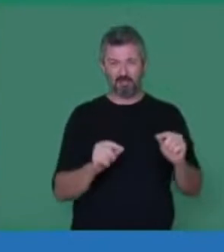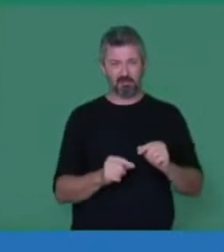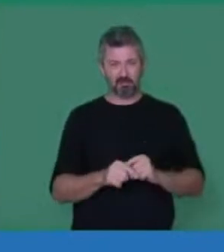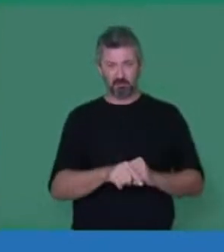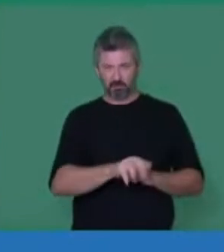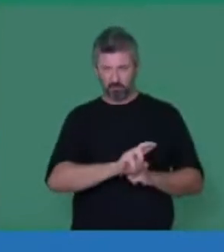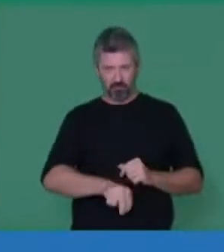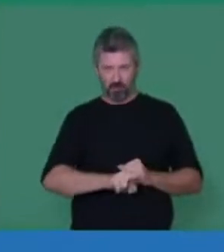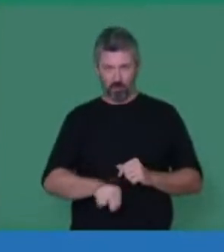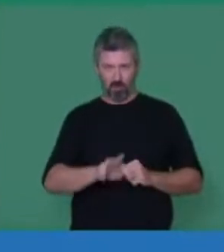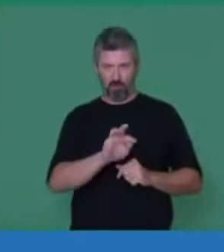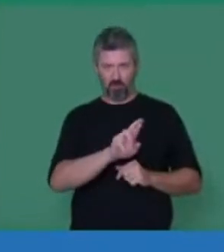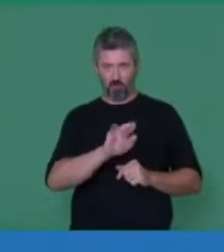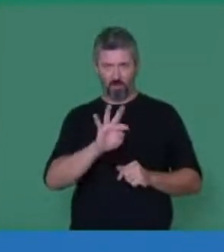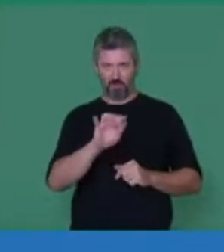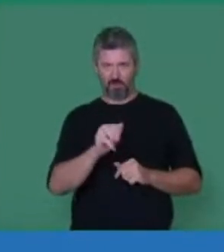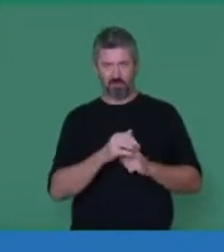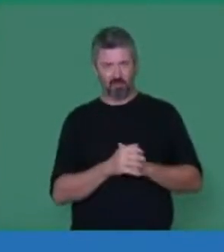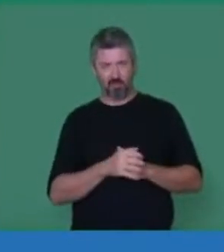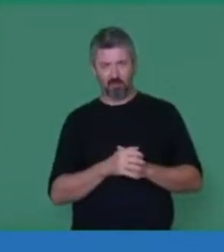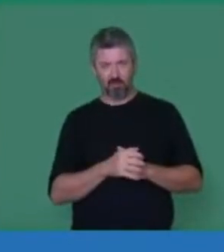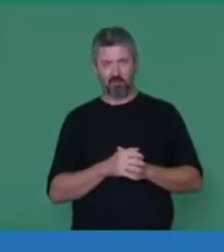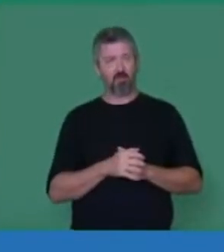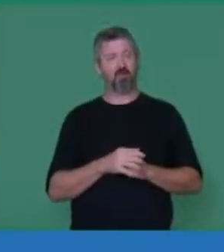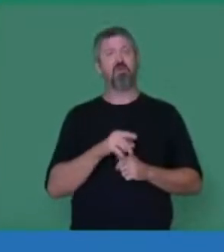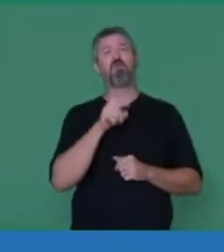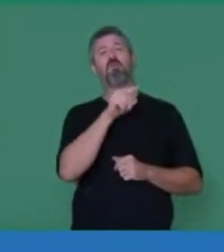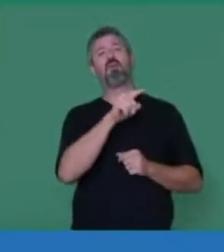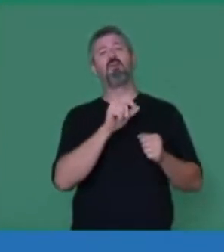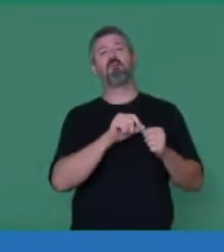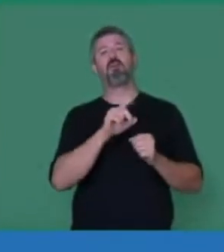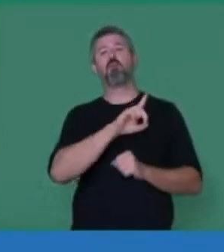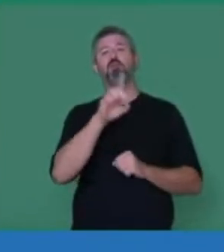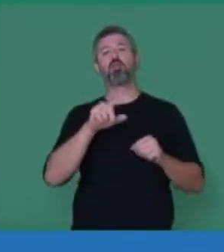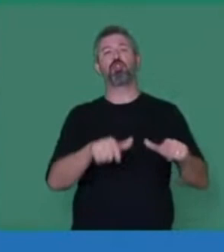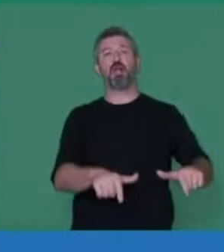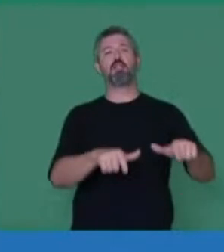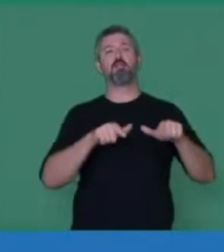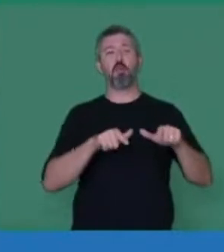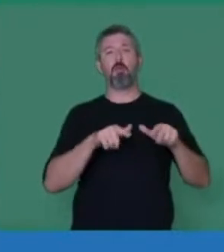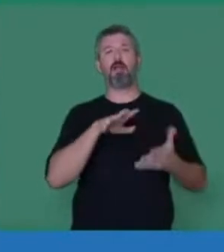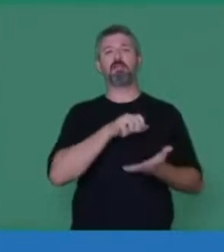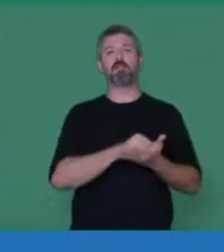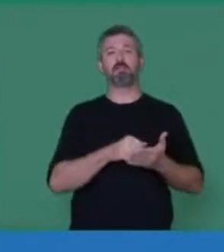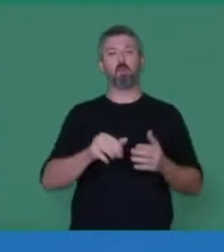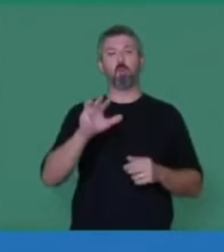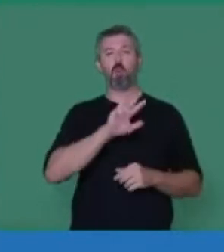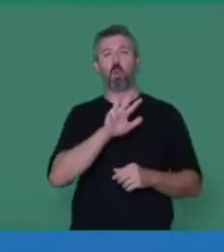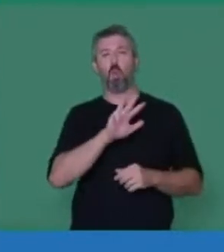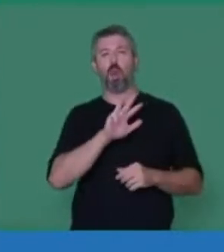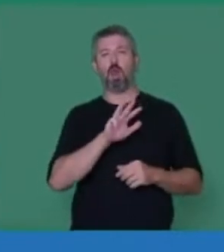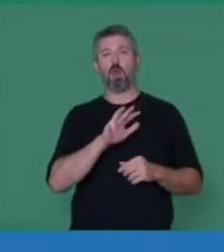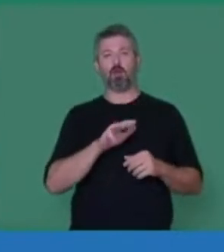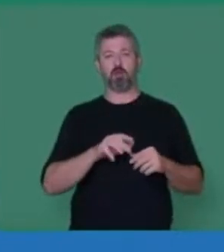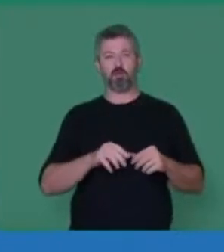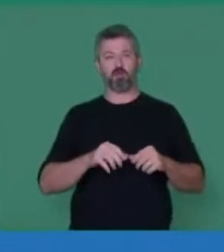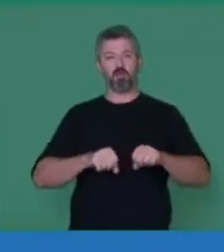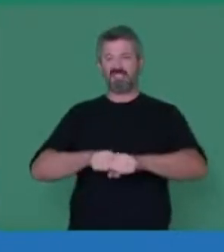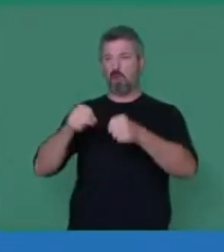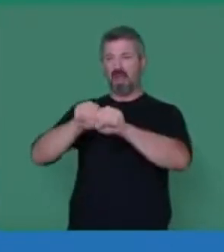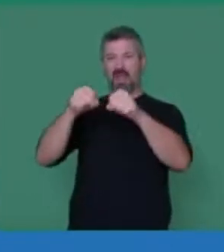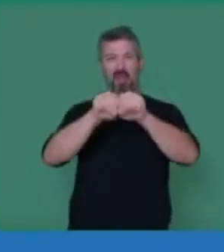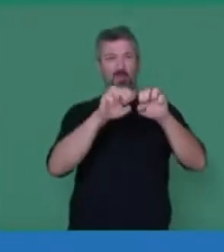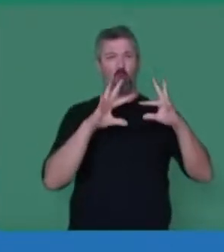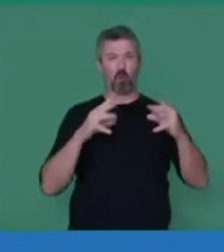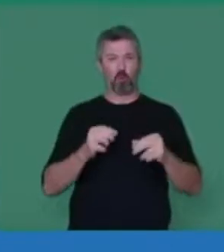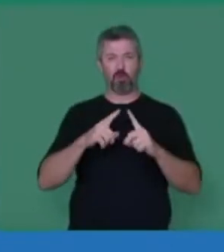terrorismo? O que os senhores fizeram no dia da diplomação do presidente Lula, quando depredaram Brasília?